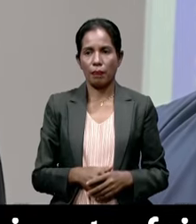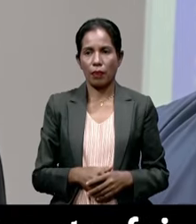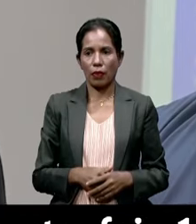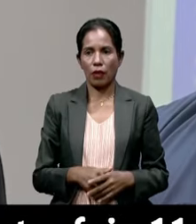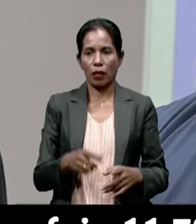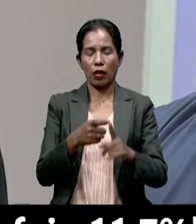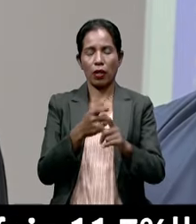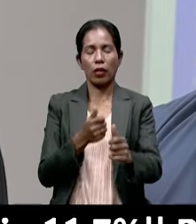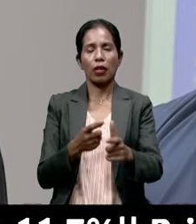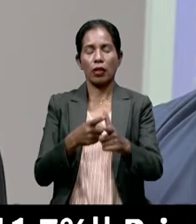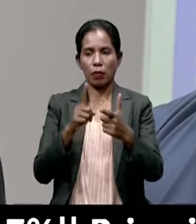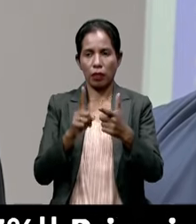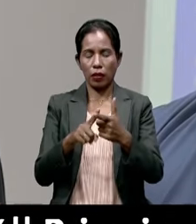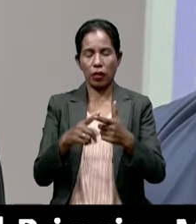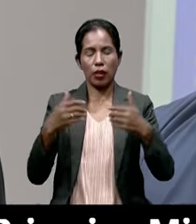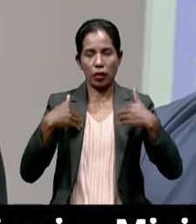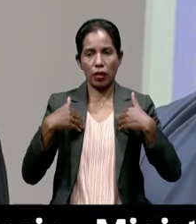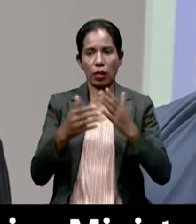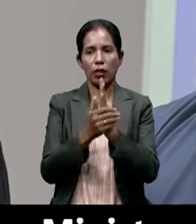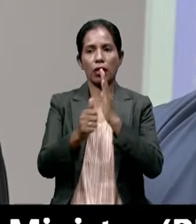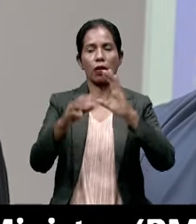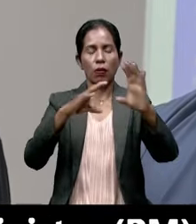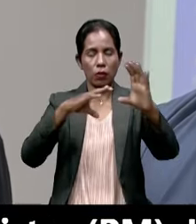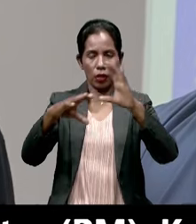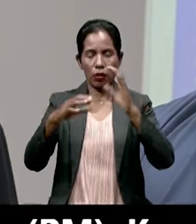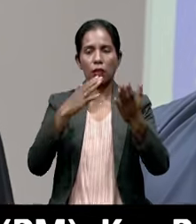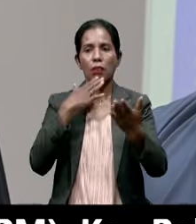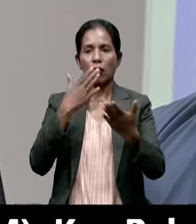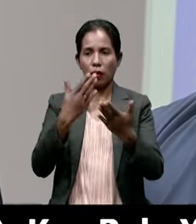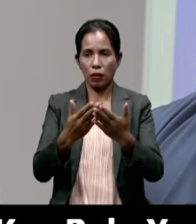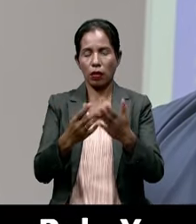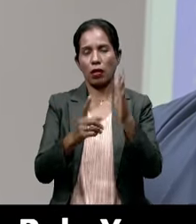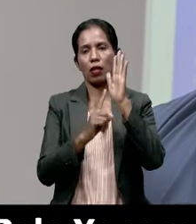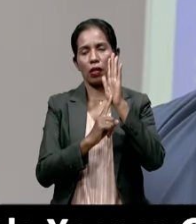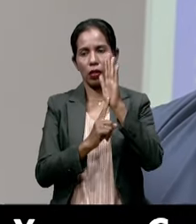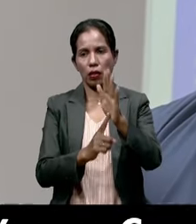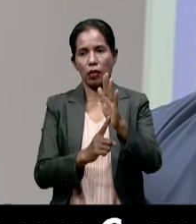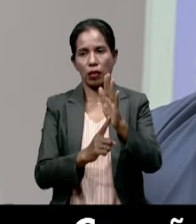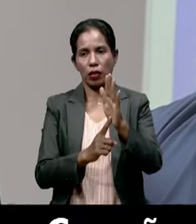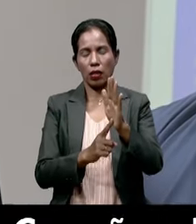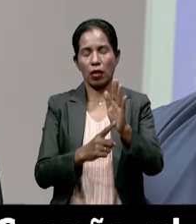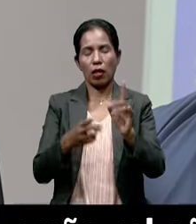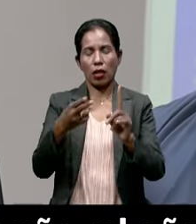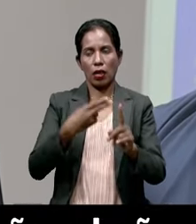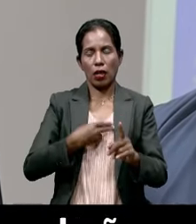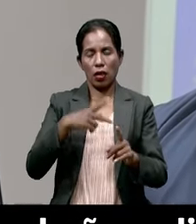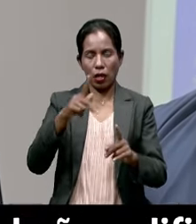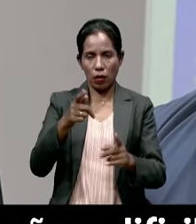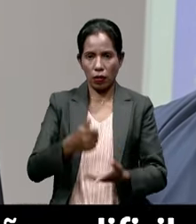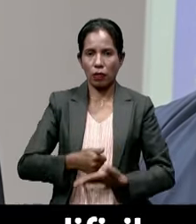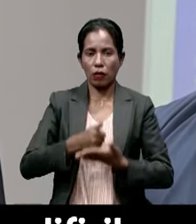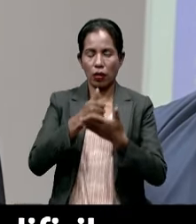Parti tu irmai, ia habilidade komunikasau nebe dia, hatudu hospitalidade atu servi.